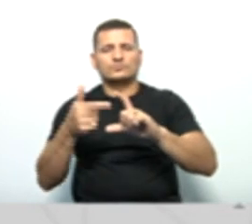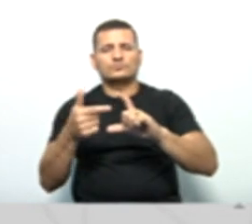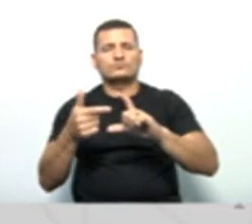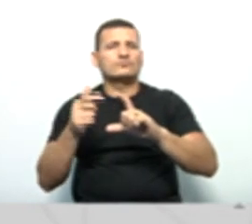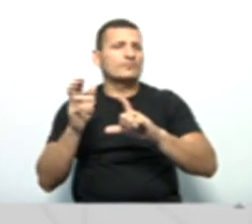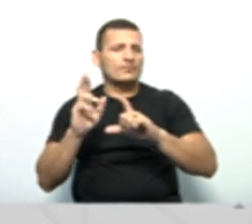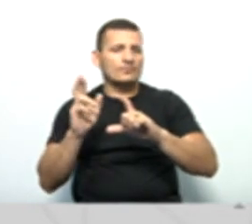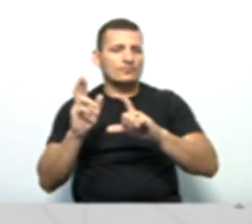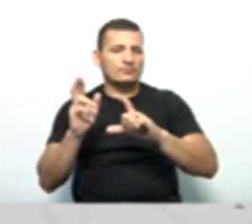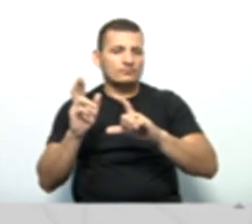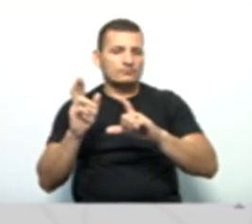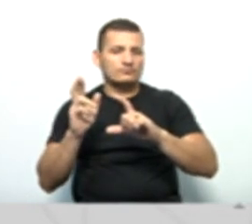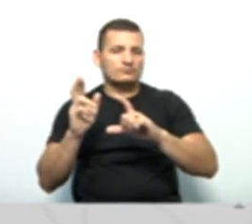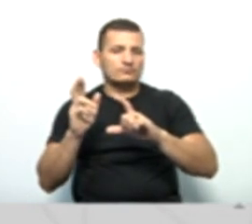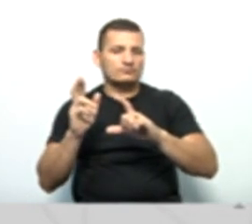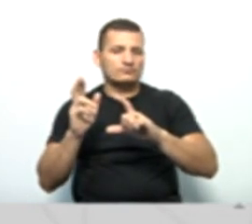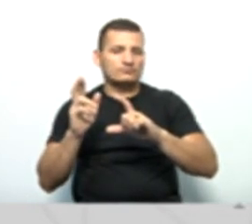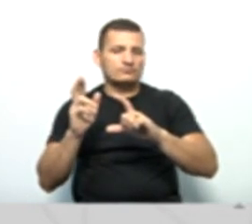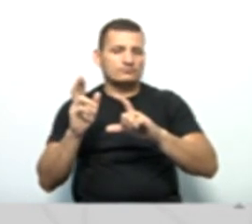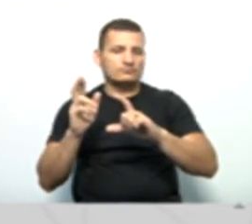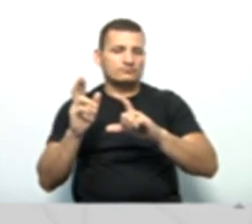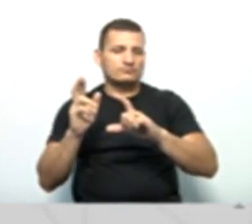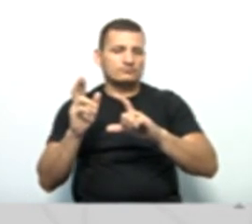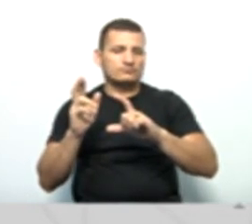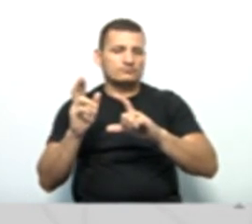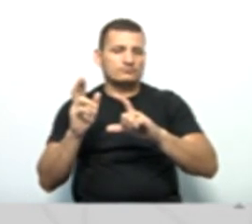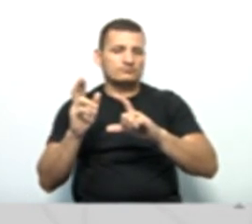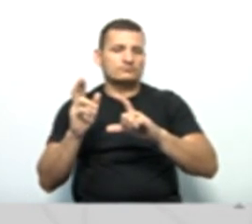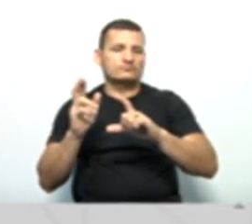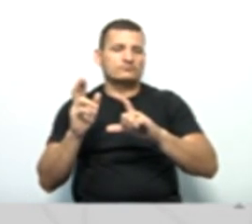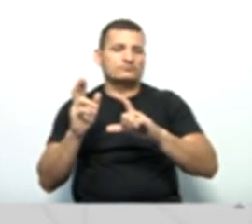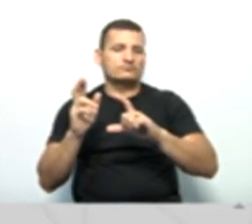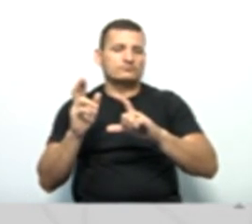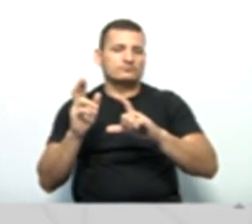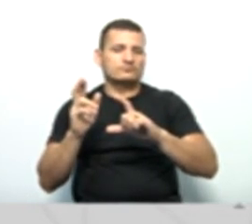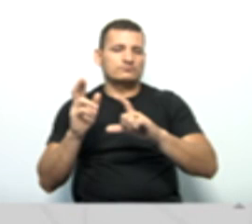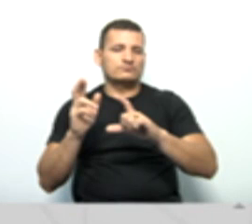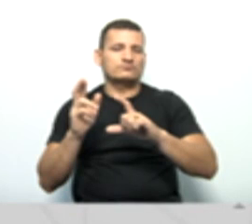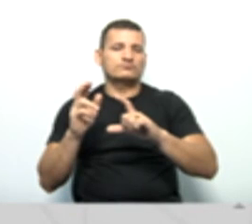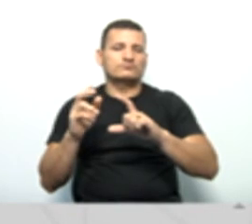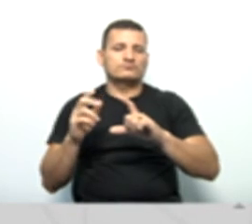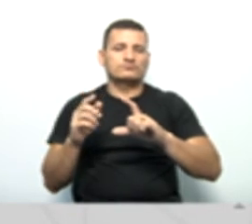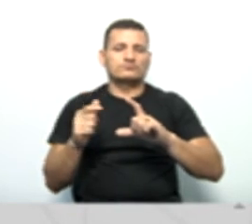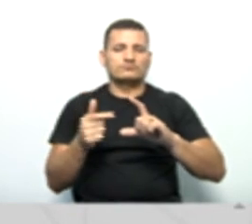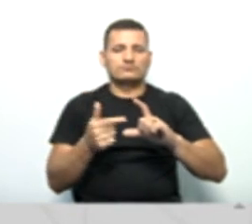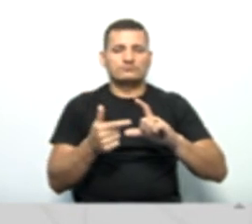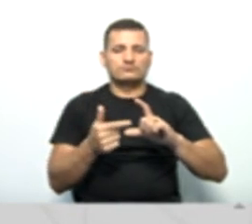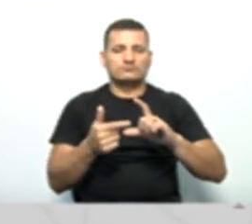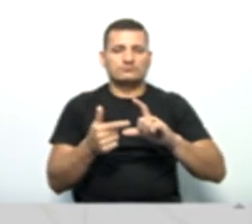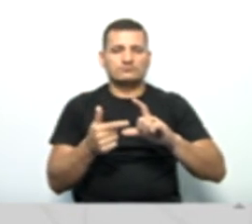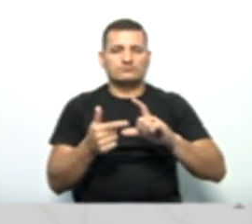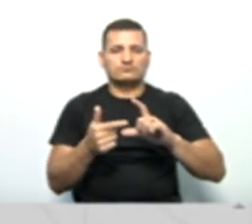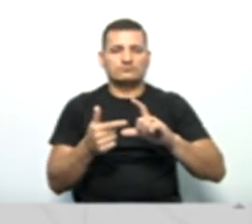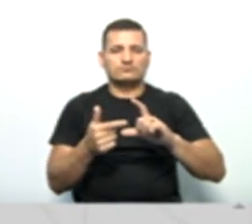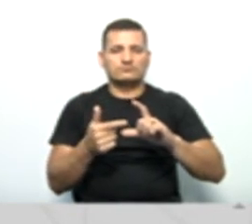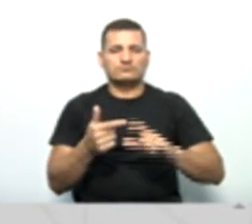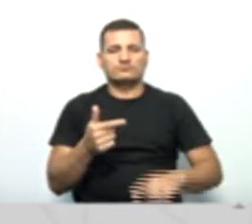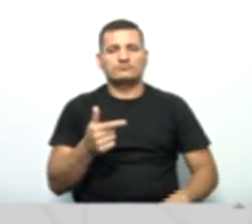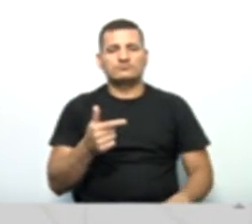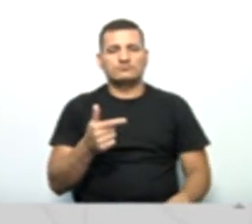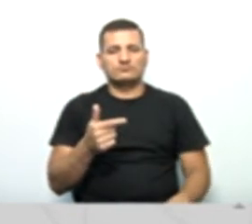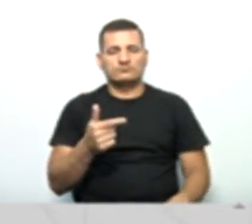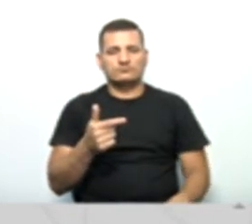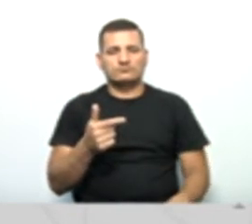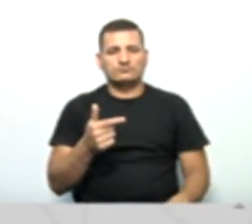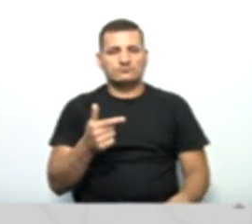posição do 2? Ele está na segunda posição aqui, ó. Posição 0, posição 1, posição 2, tá vendo? Ele está na segunda posição.